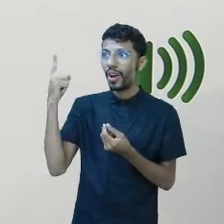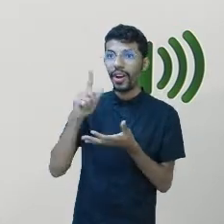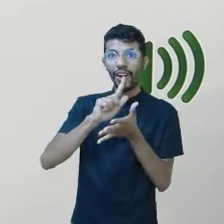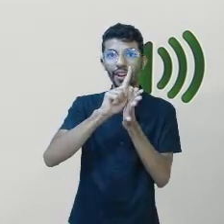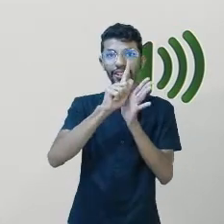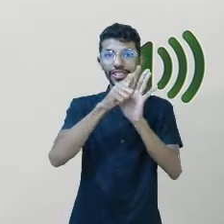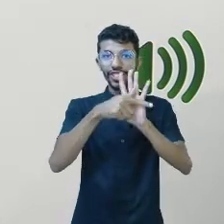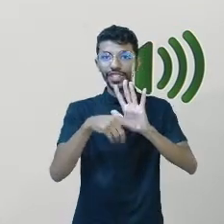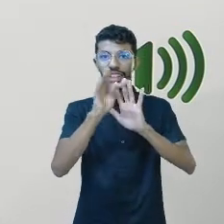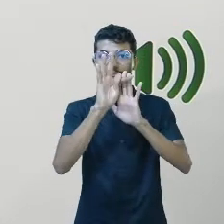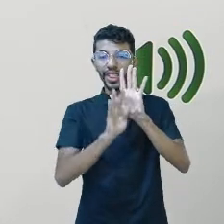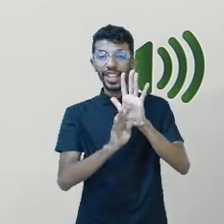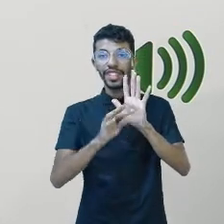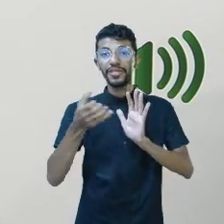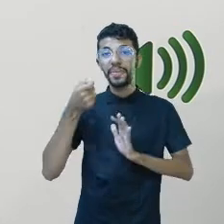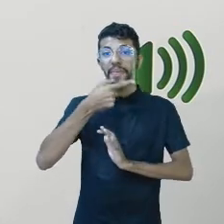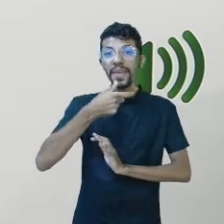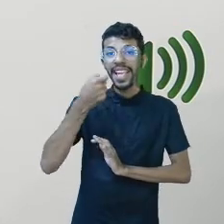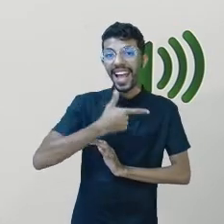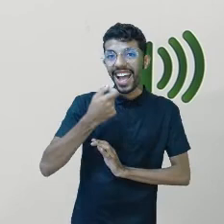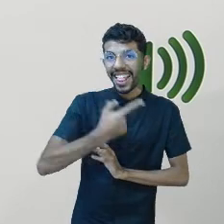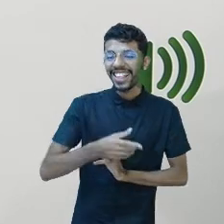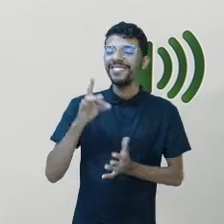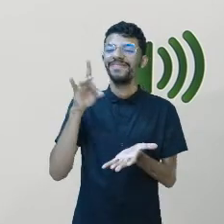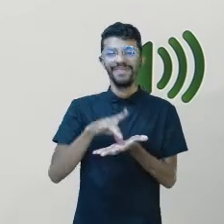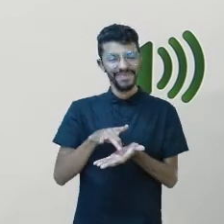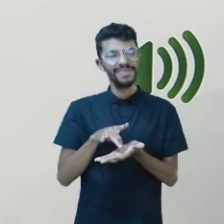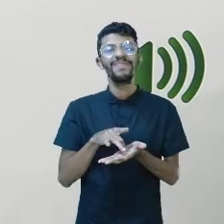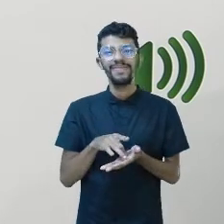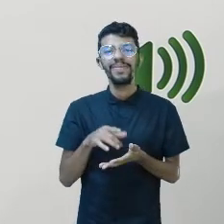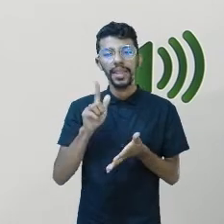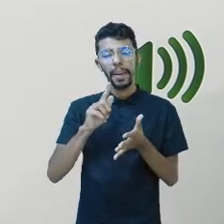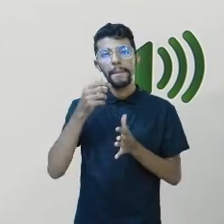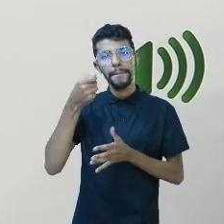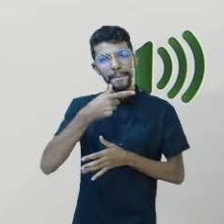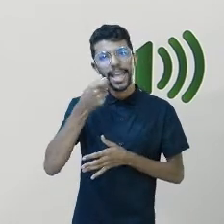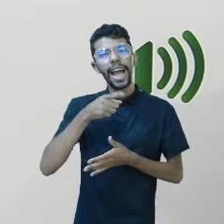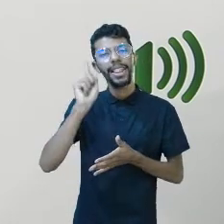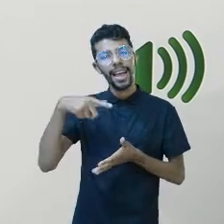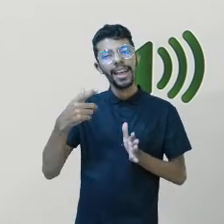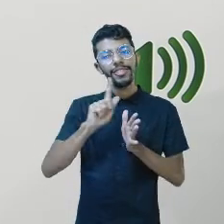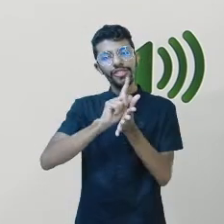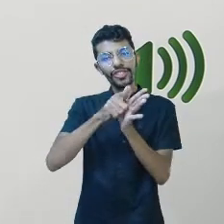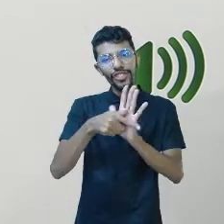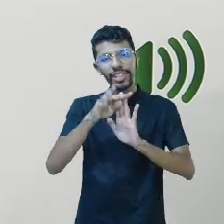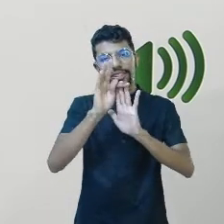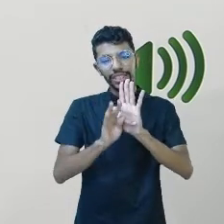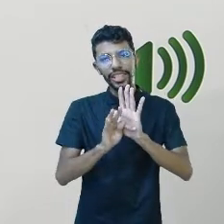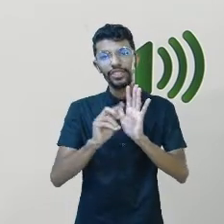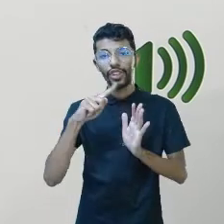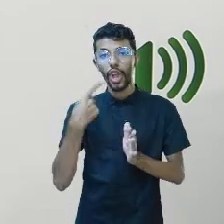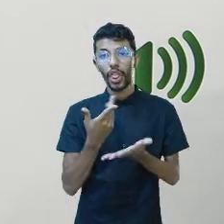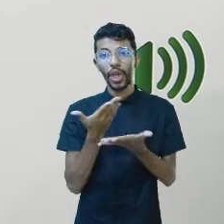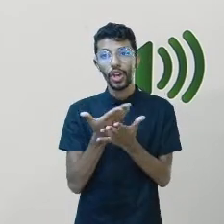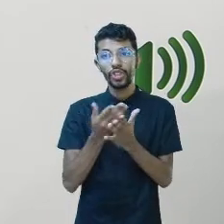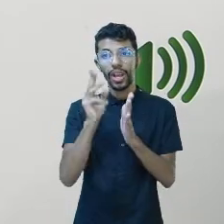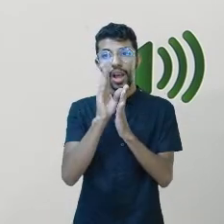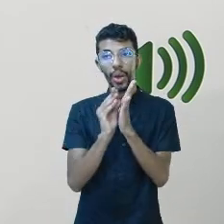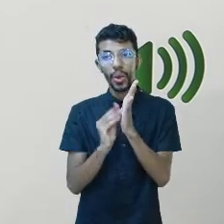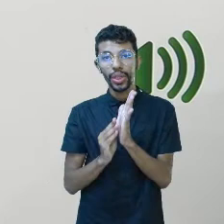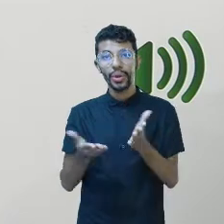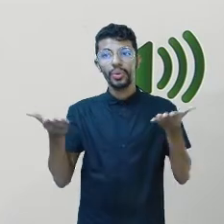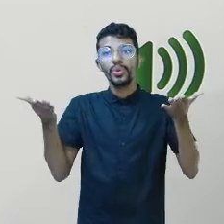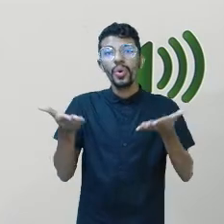textual piada. Isso mesmo. Piada é um gênero textual e nós vamos estudar esse conteúdo